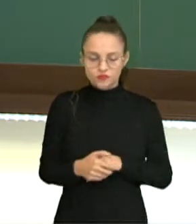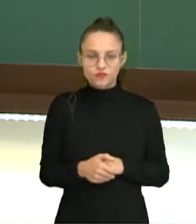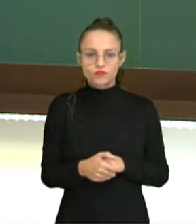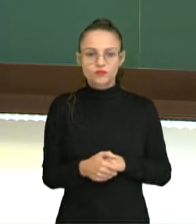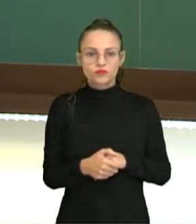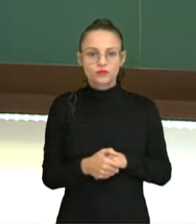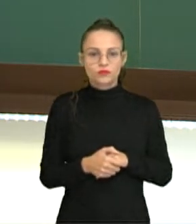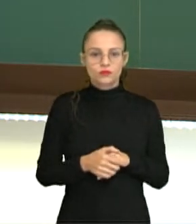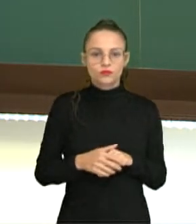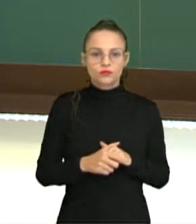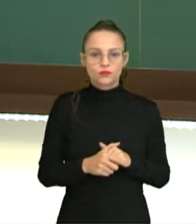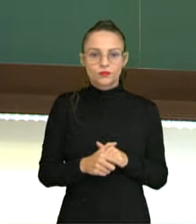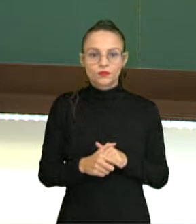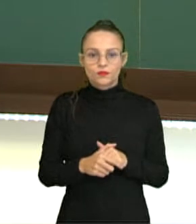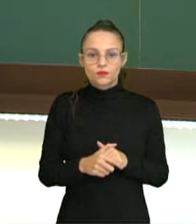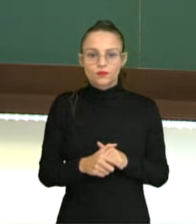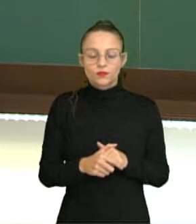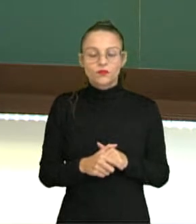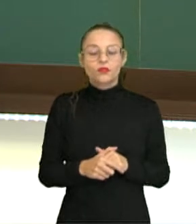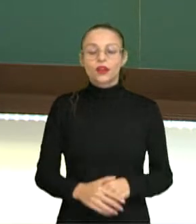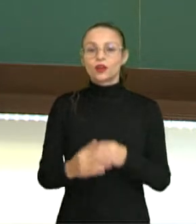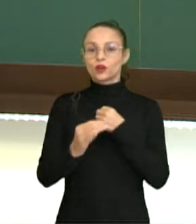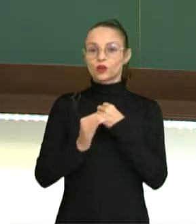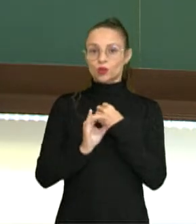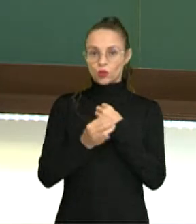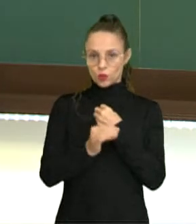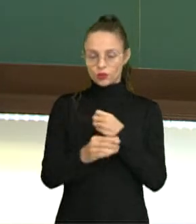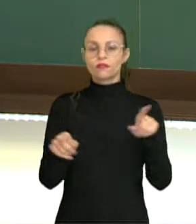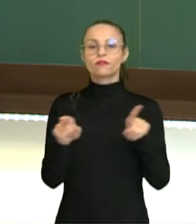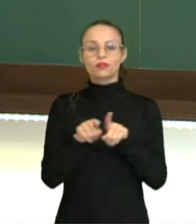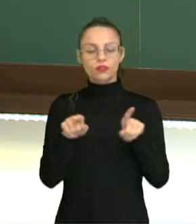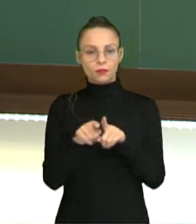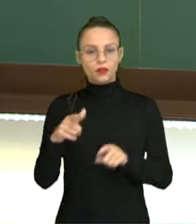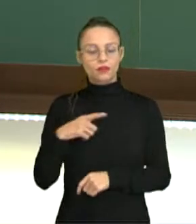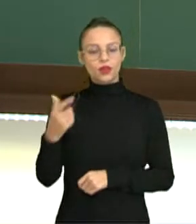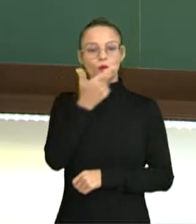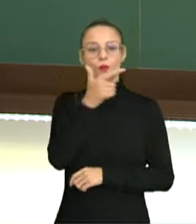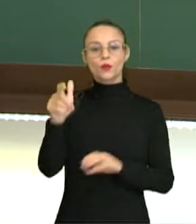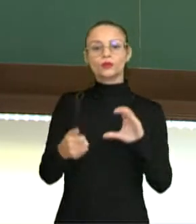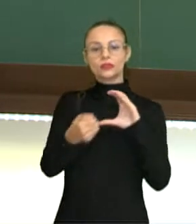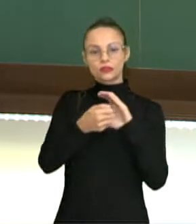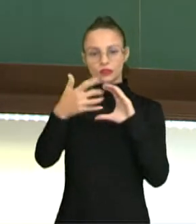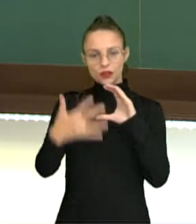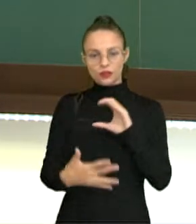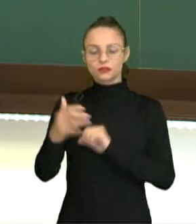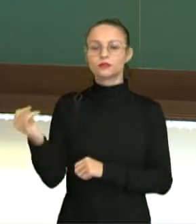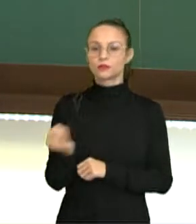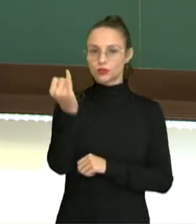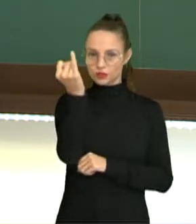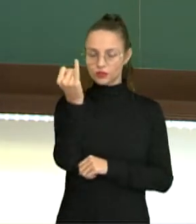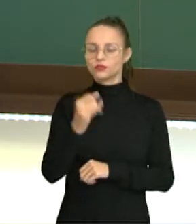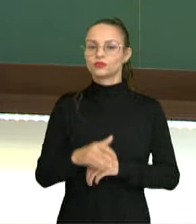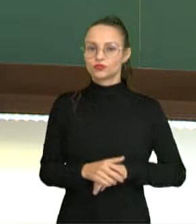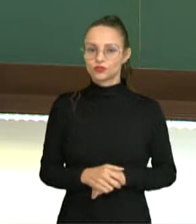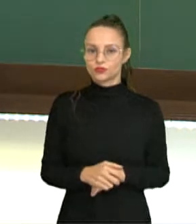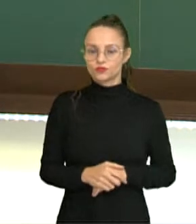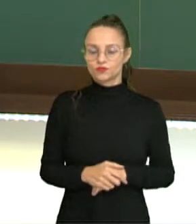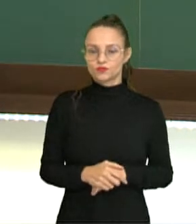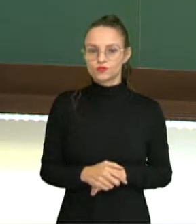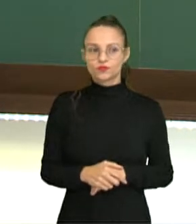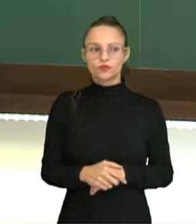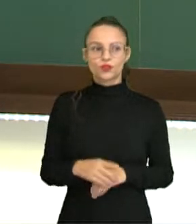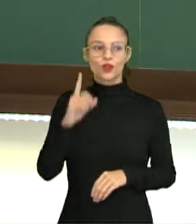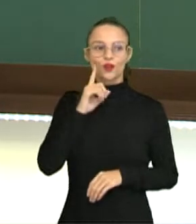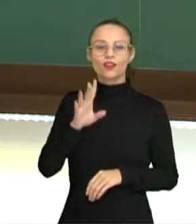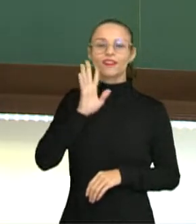real? A crônica tem também uma outra característica bastante importante. Olha que bacana a